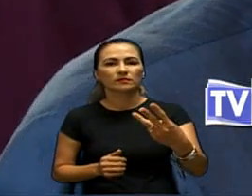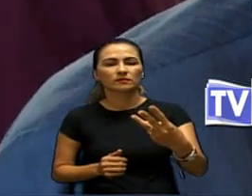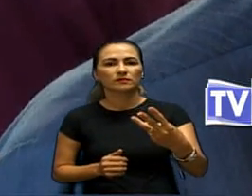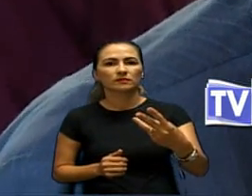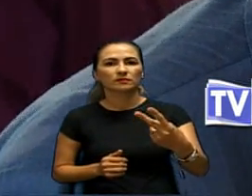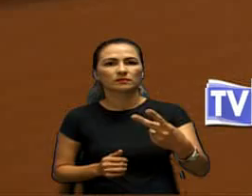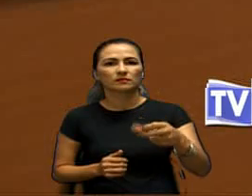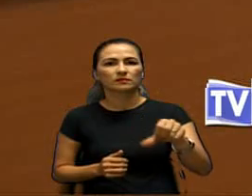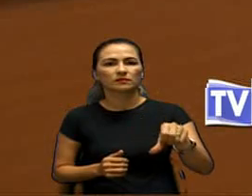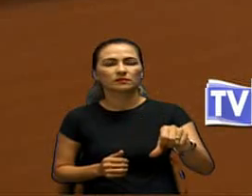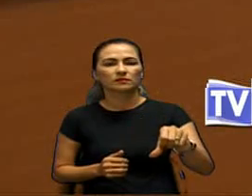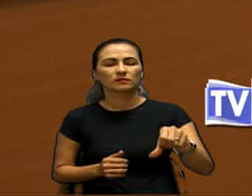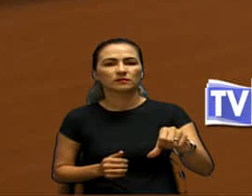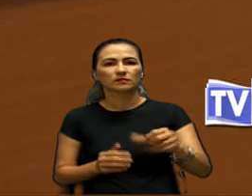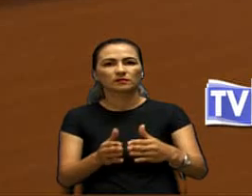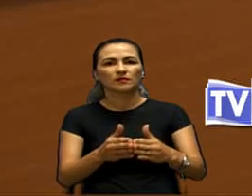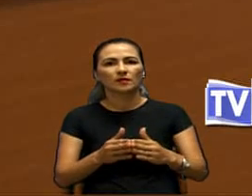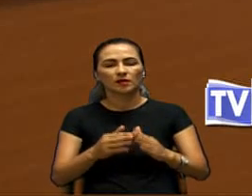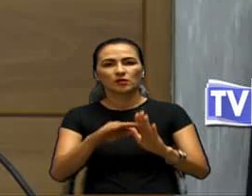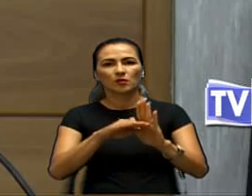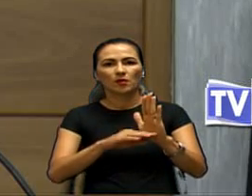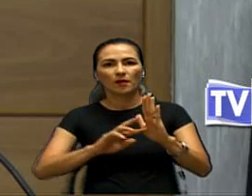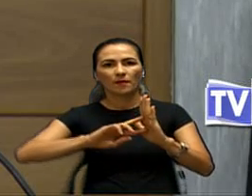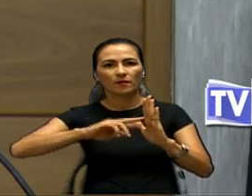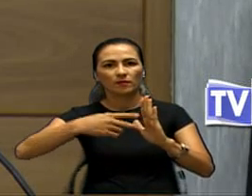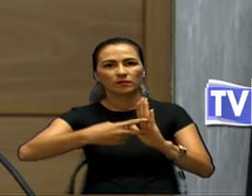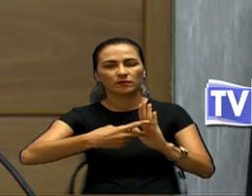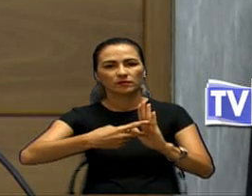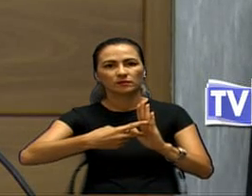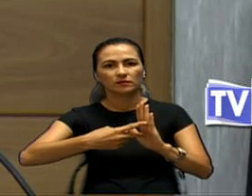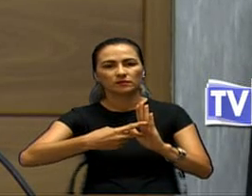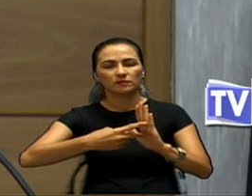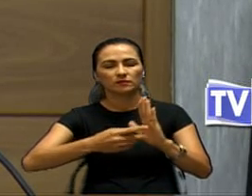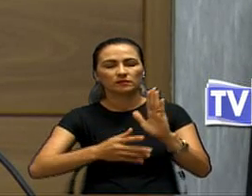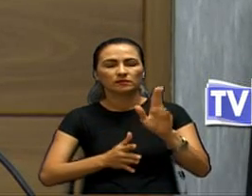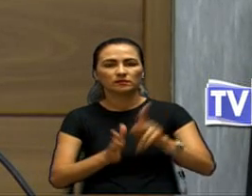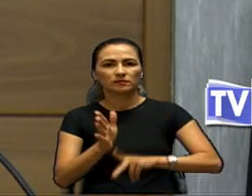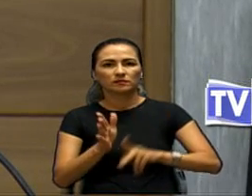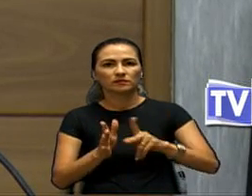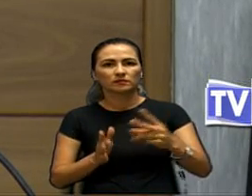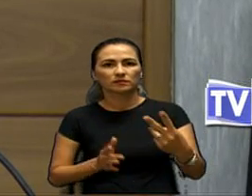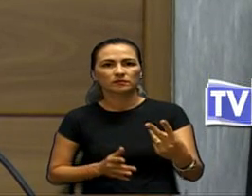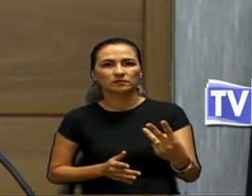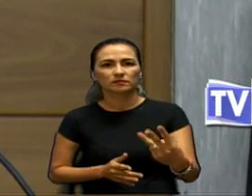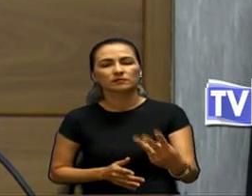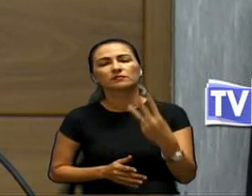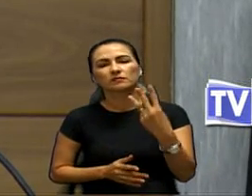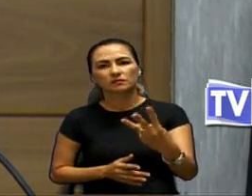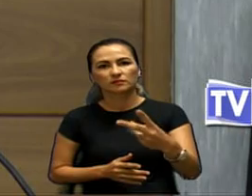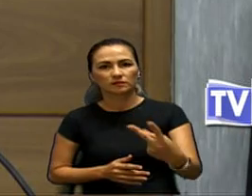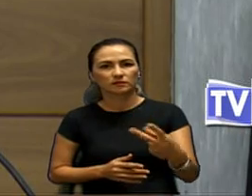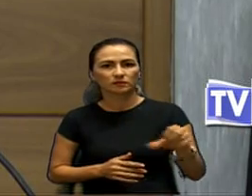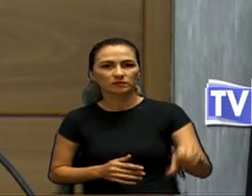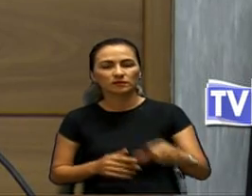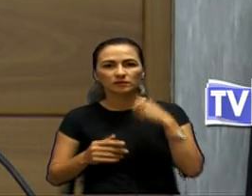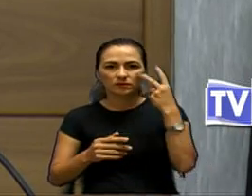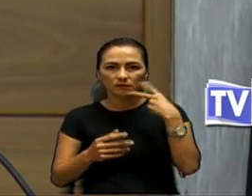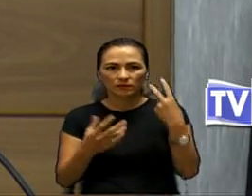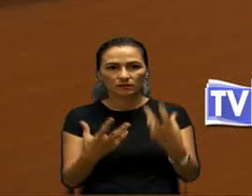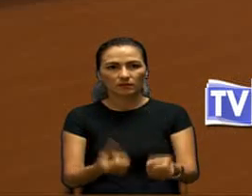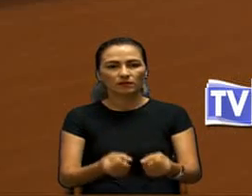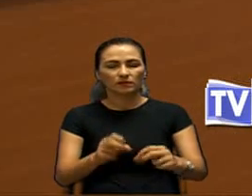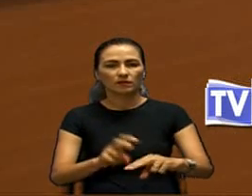329. O vereador Martinez pede inversão de pauta do projeto 329. Os vereadores que concordam permaneçam como estão, aprovado.